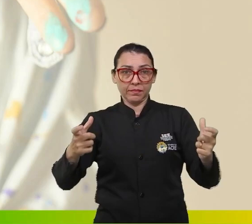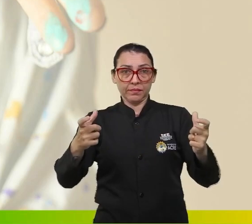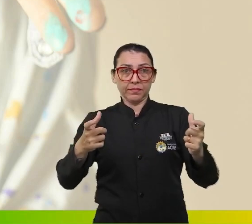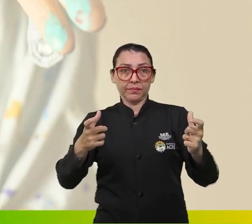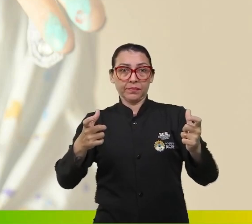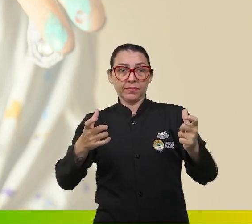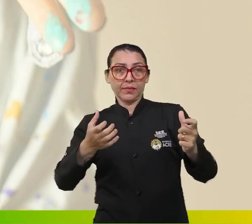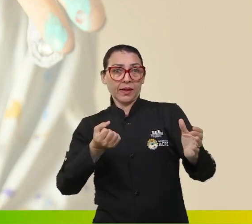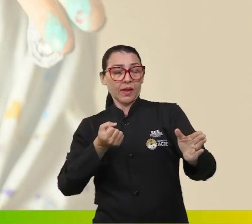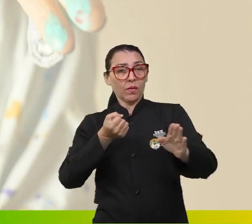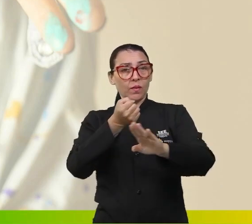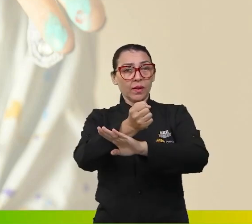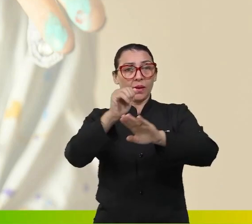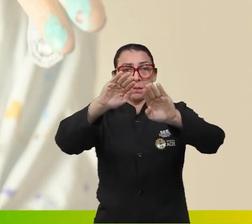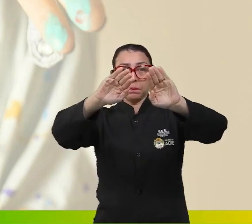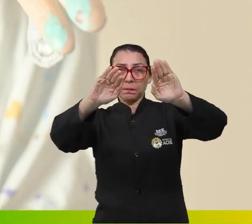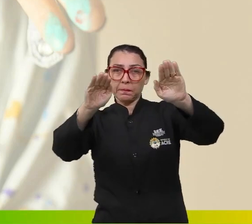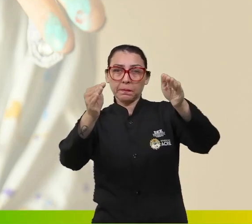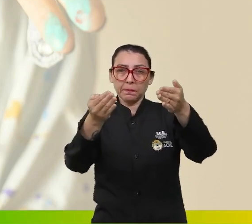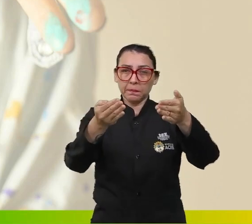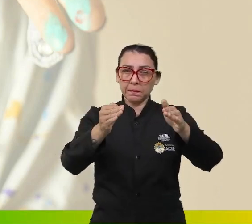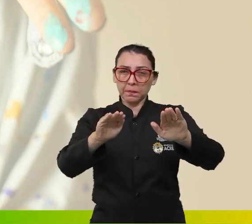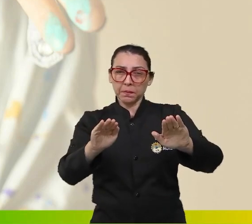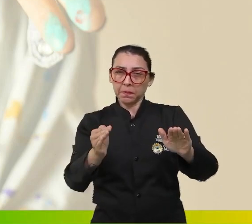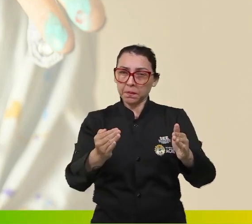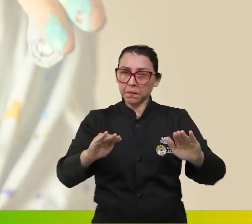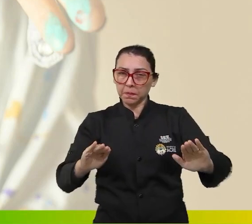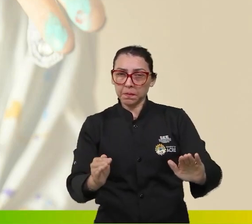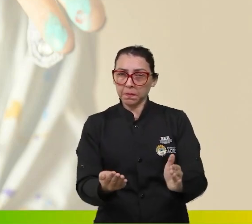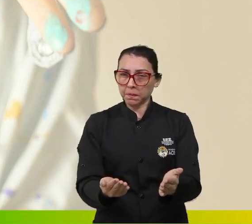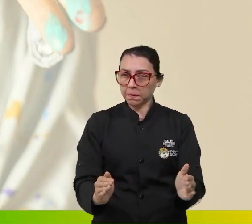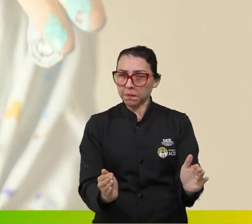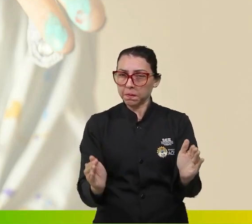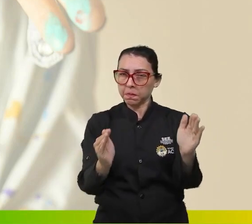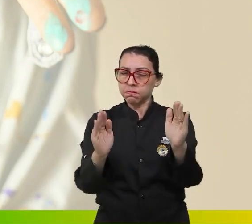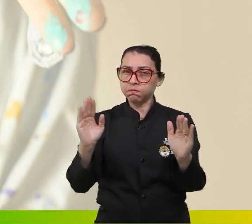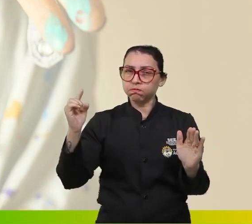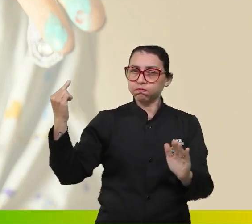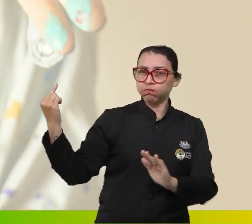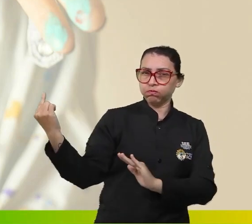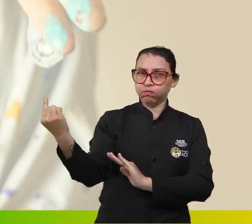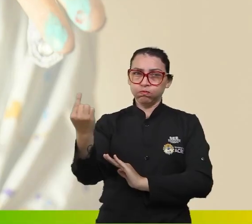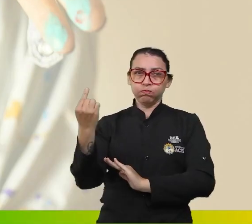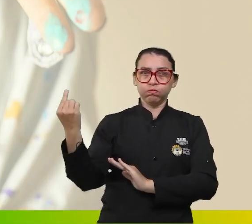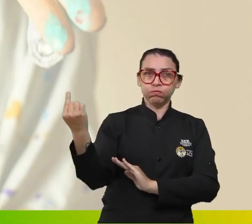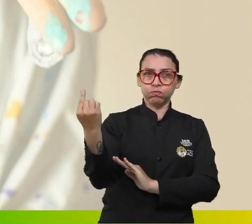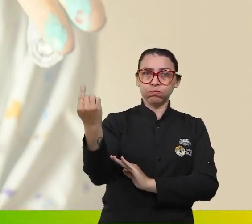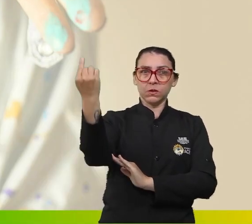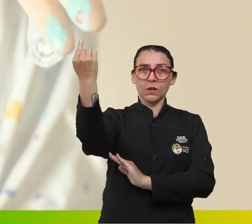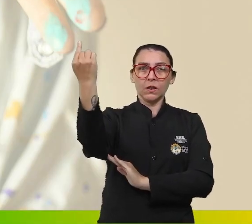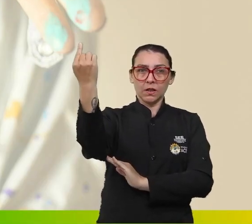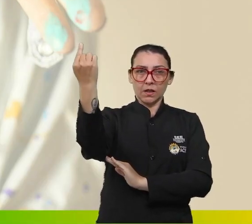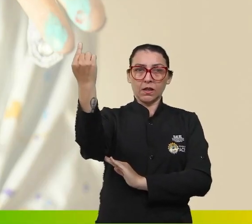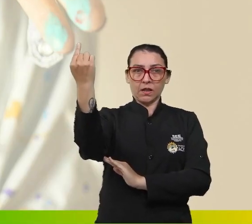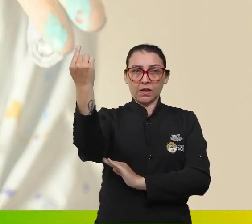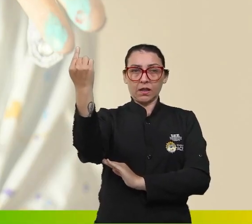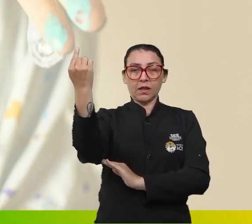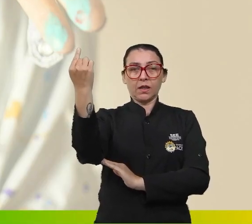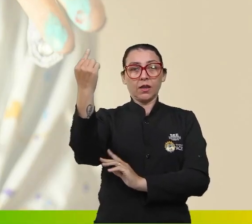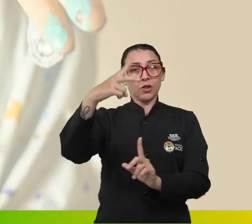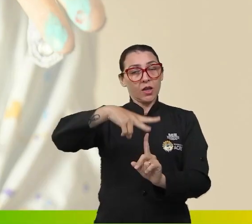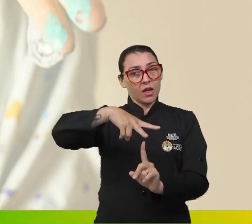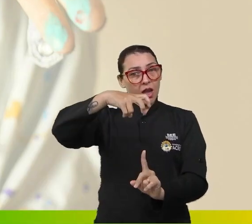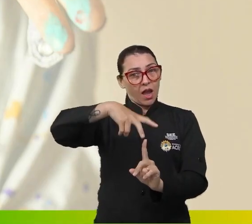nas metrópoles, como a gente acabou de ver aqui a obra dele. Ao instalar esculturas gigantes de